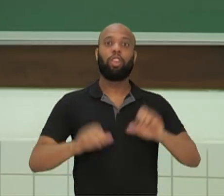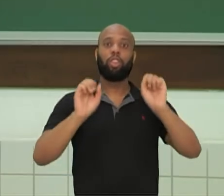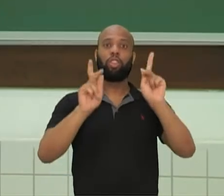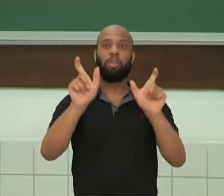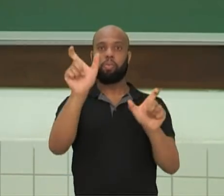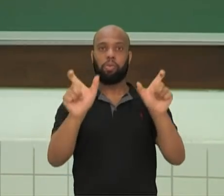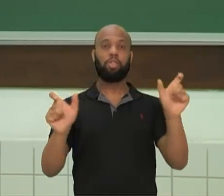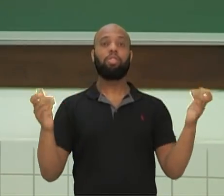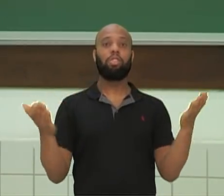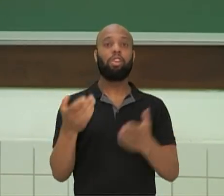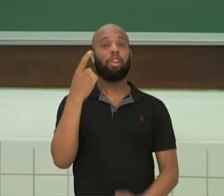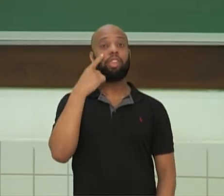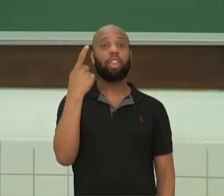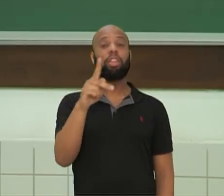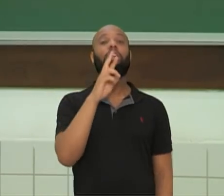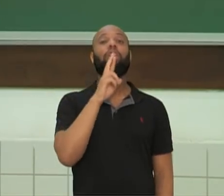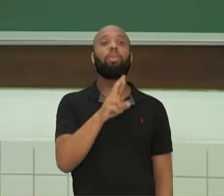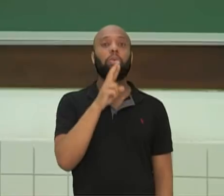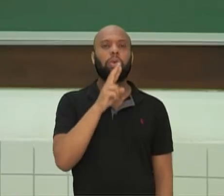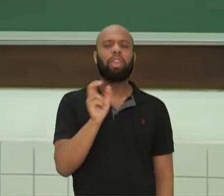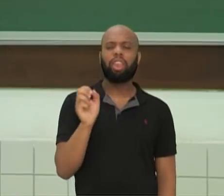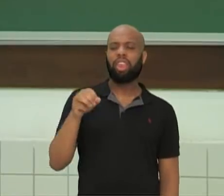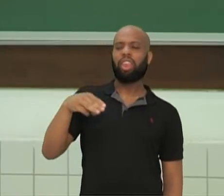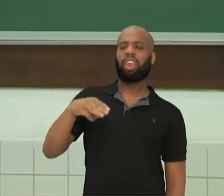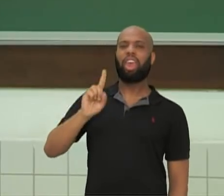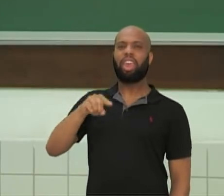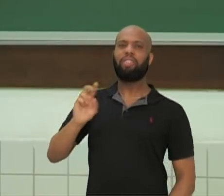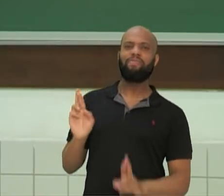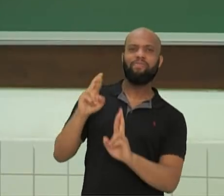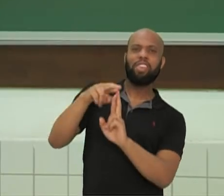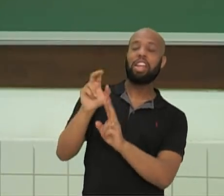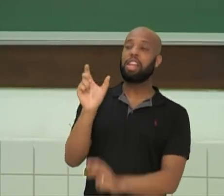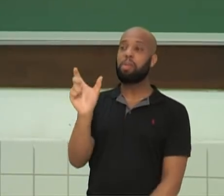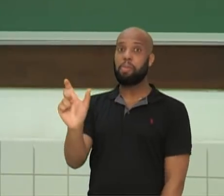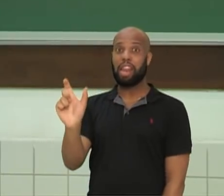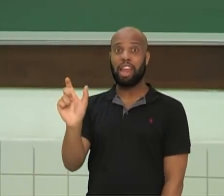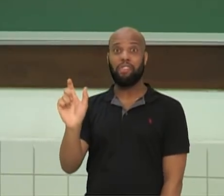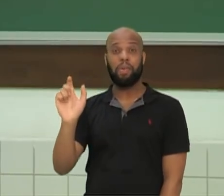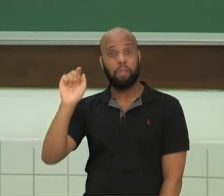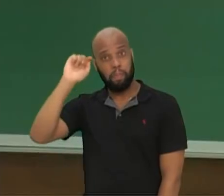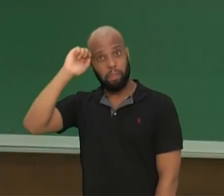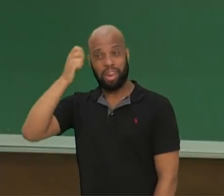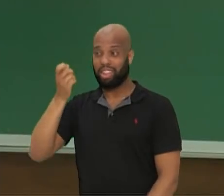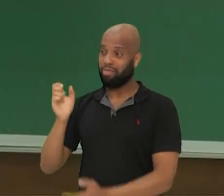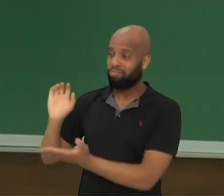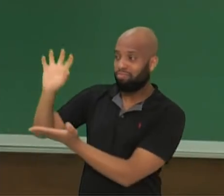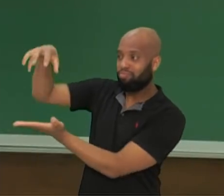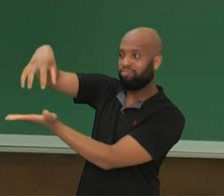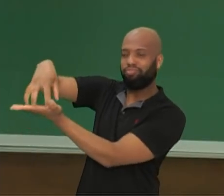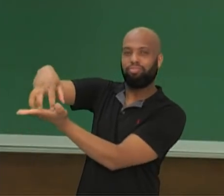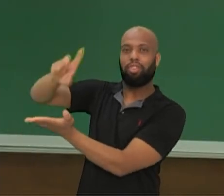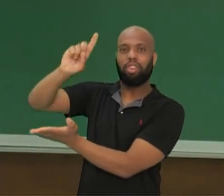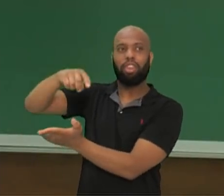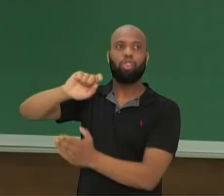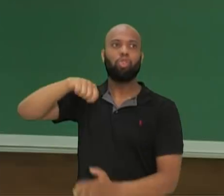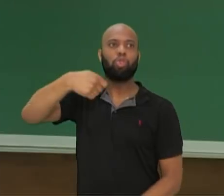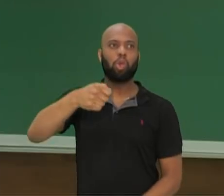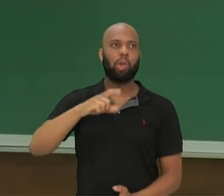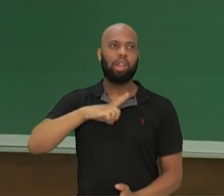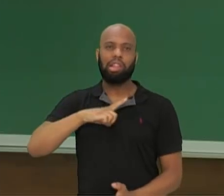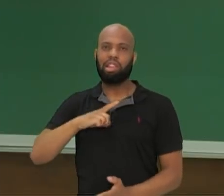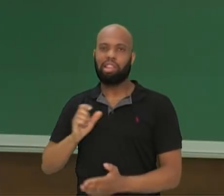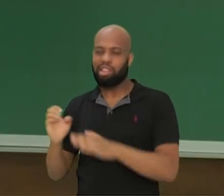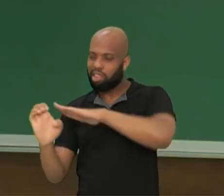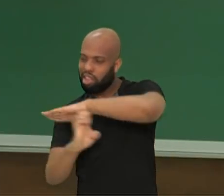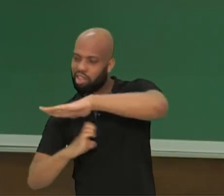Ok, então vamos para a resposta. A quem se refere a palavrinha órgão? Está se referindo à Colurb, né? Que